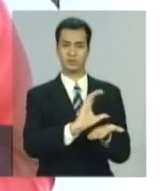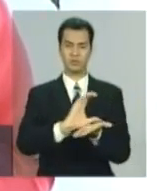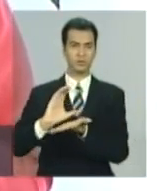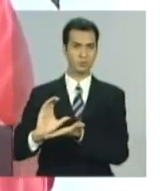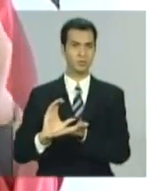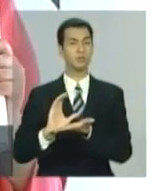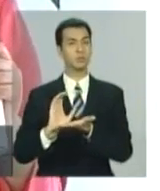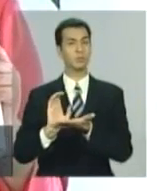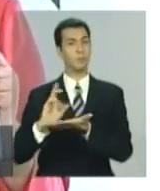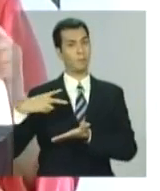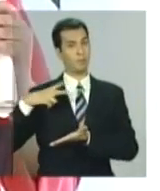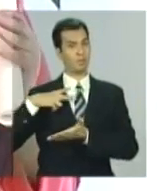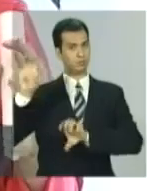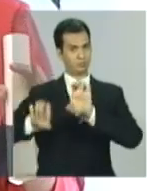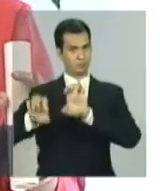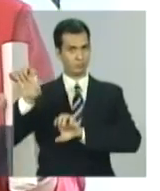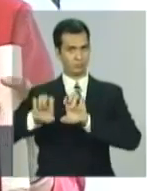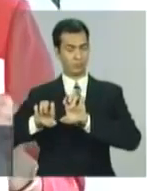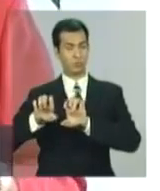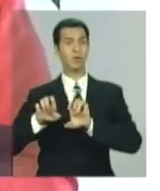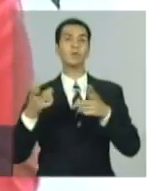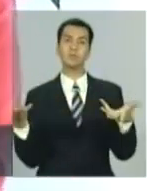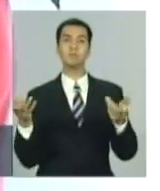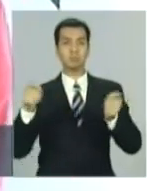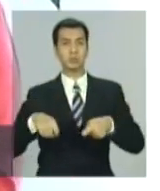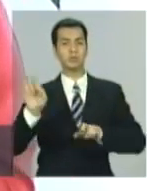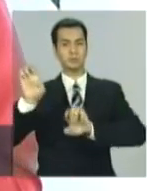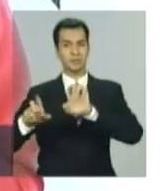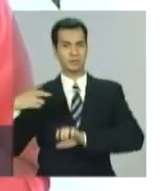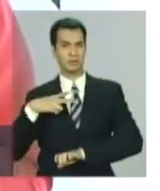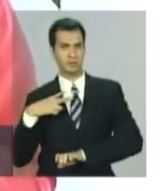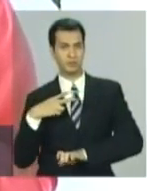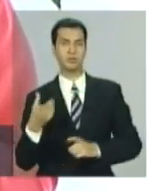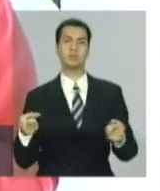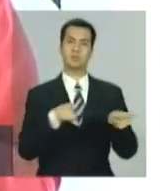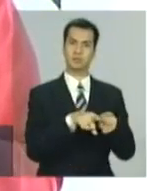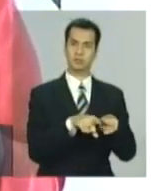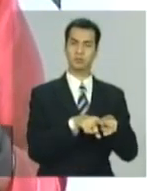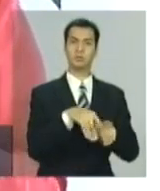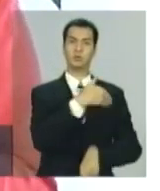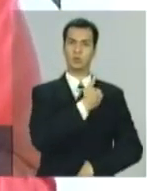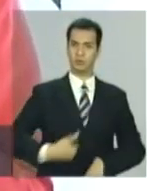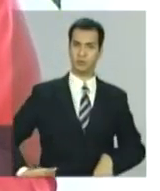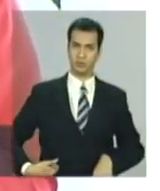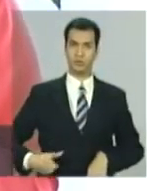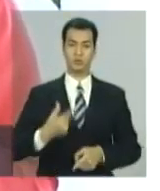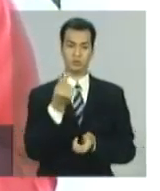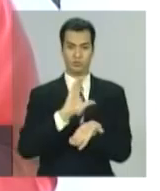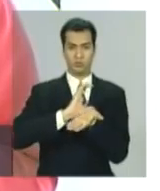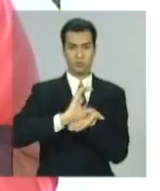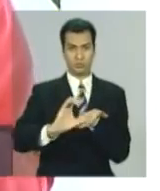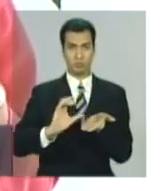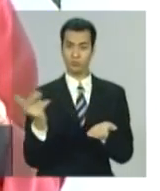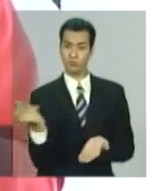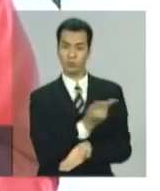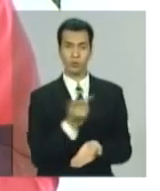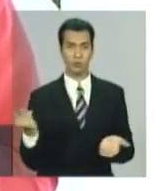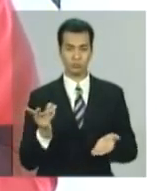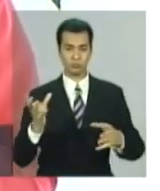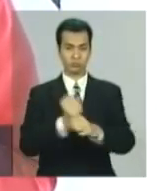privado. Essa combinação, investimento privado, investimento público, é a combinação virtuosa por um